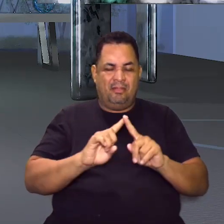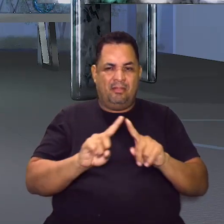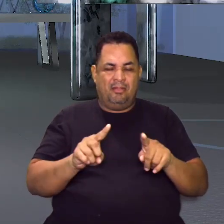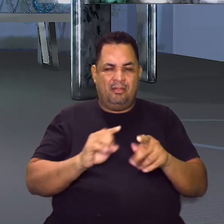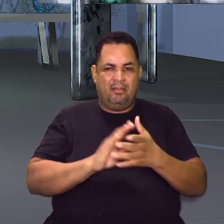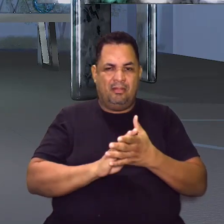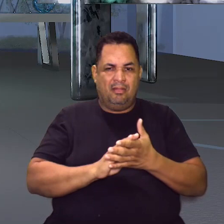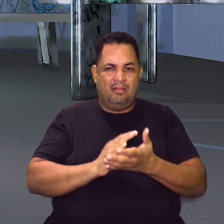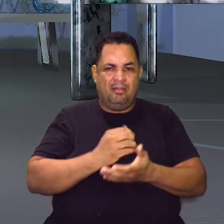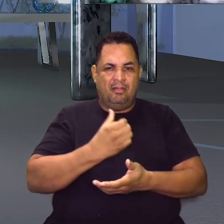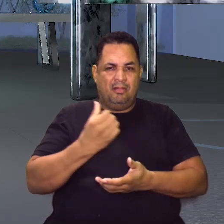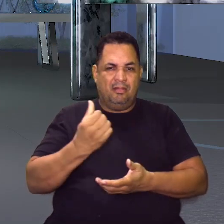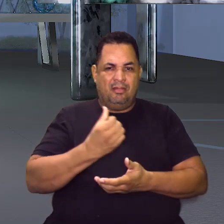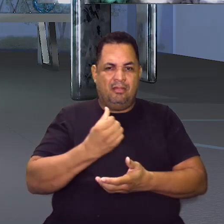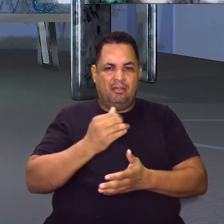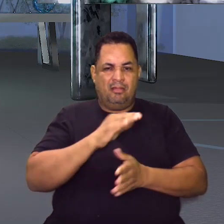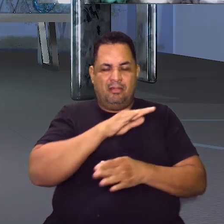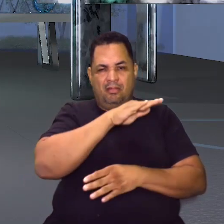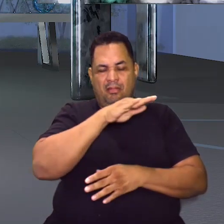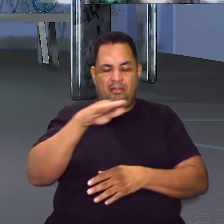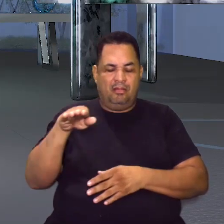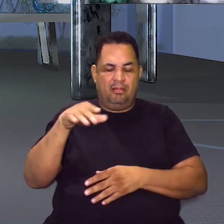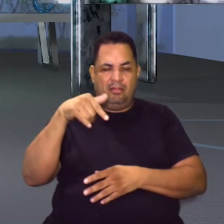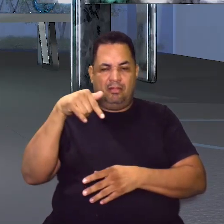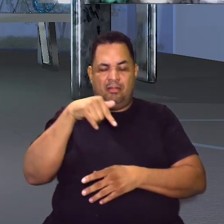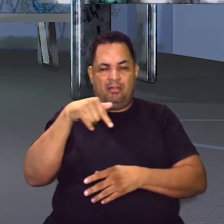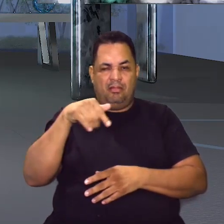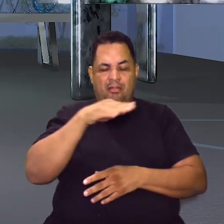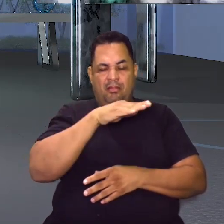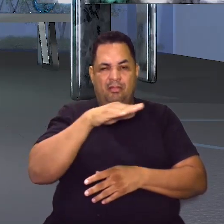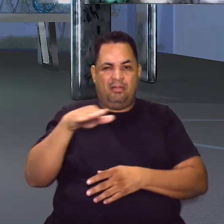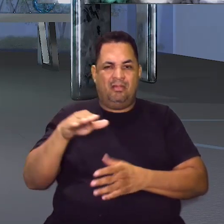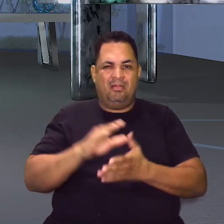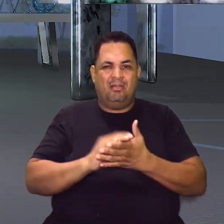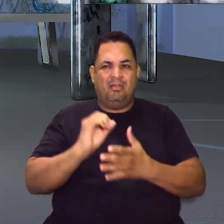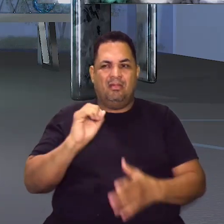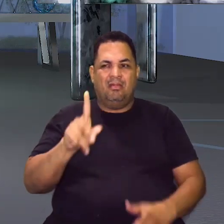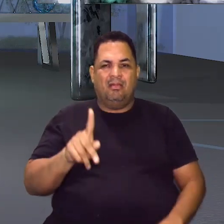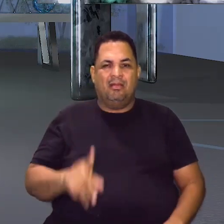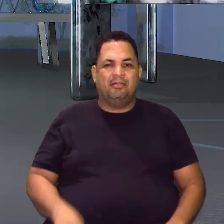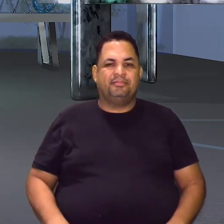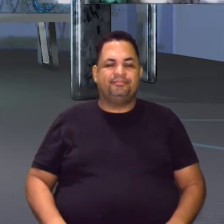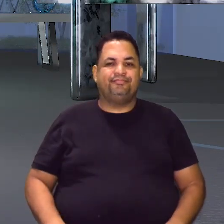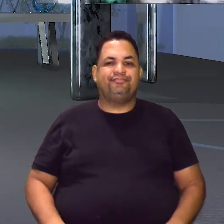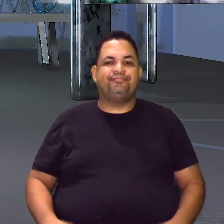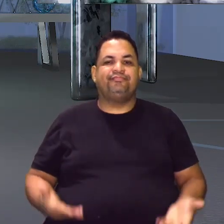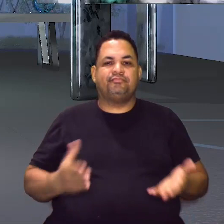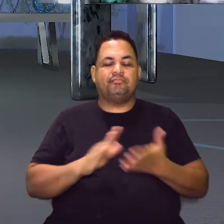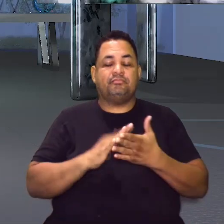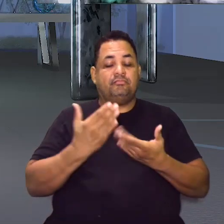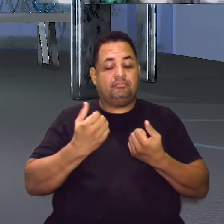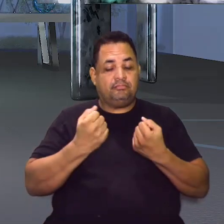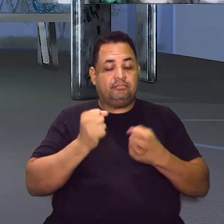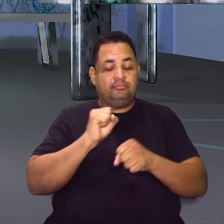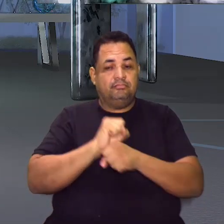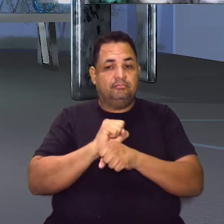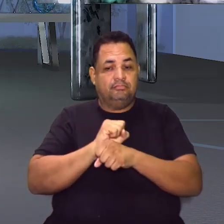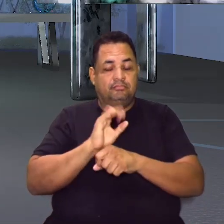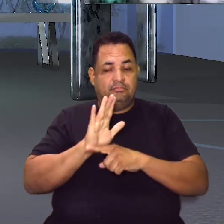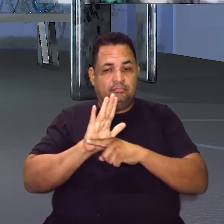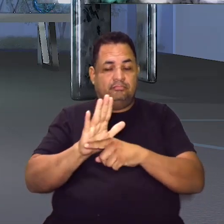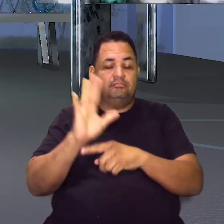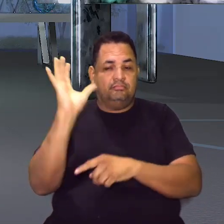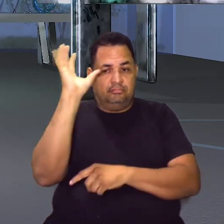porém, no 6º período e no 7º período, respectivamente. Ok? Esperando ter contribuído com o seu